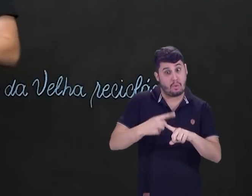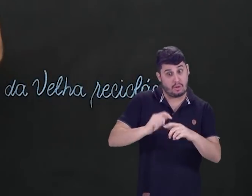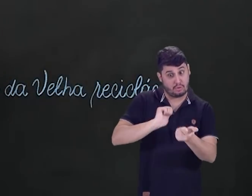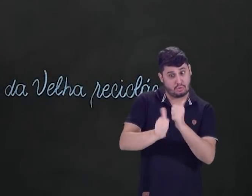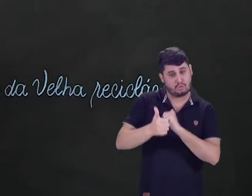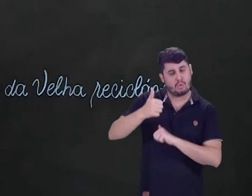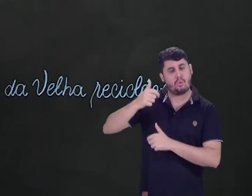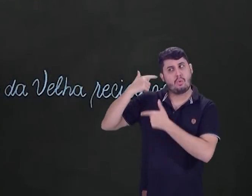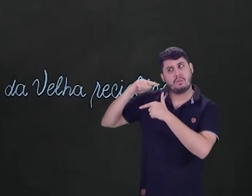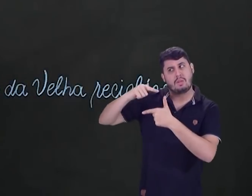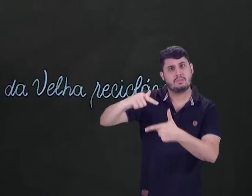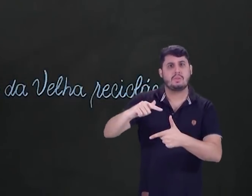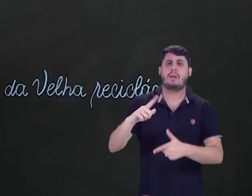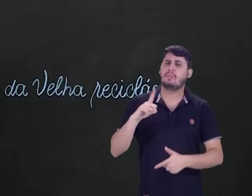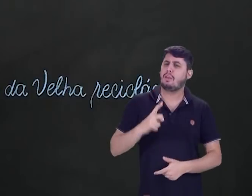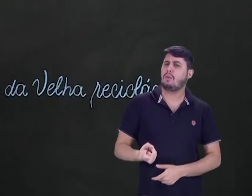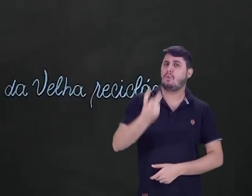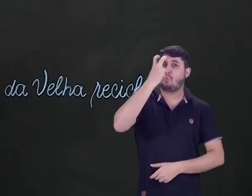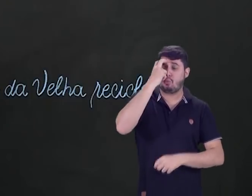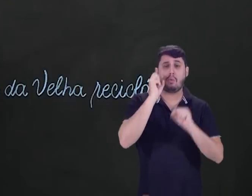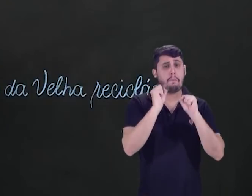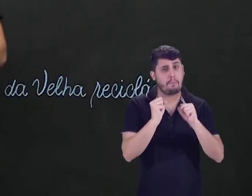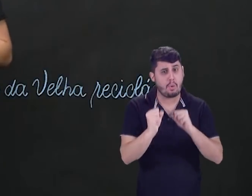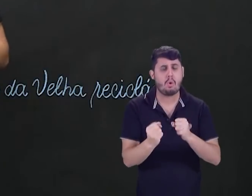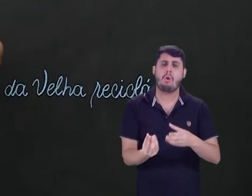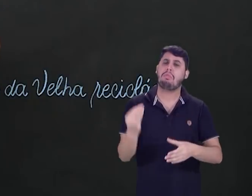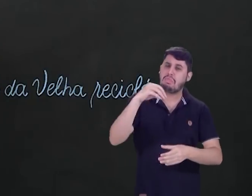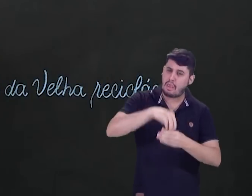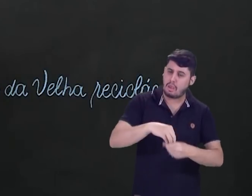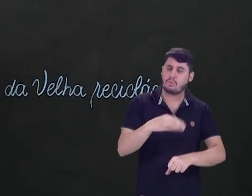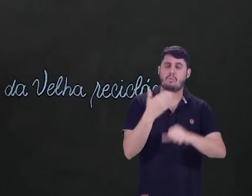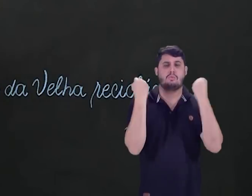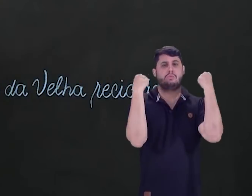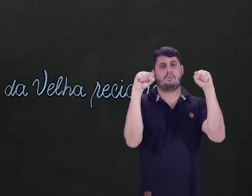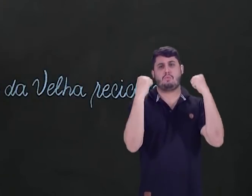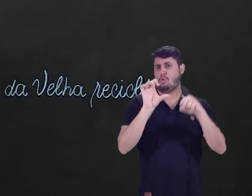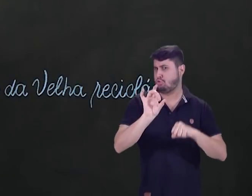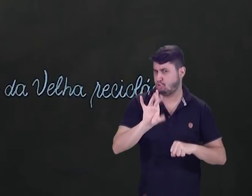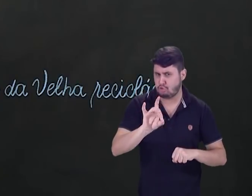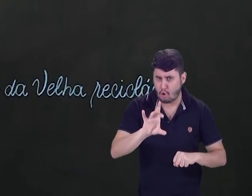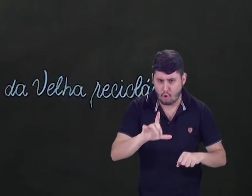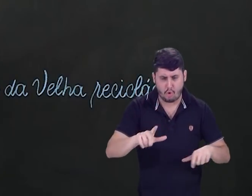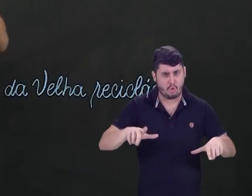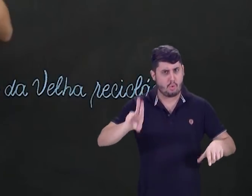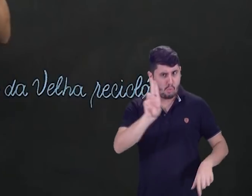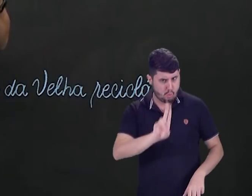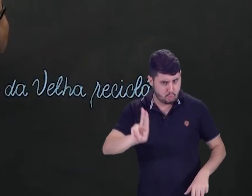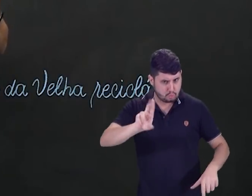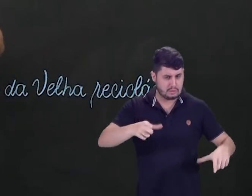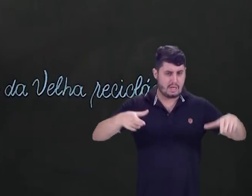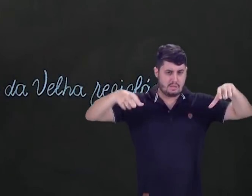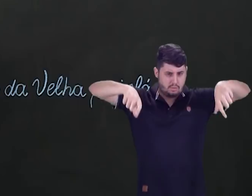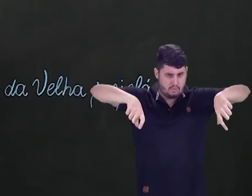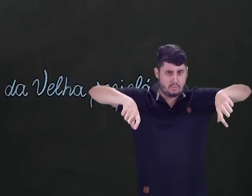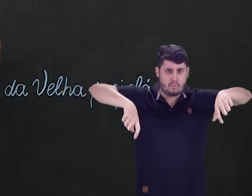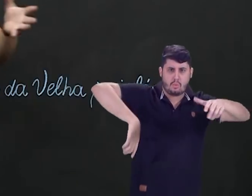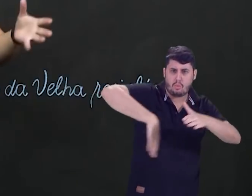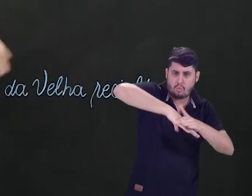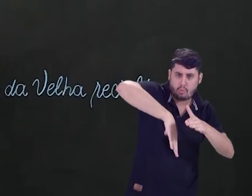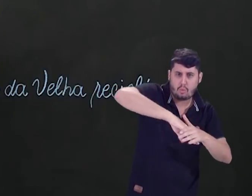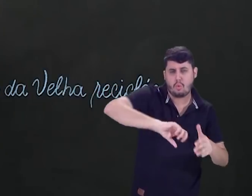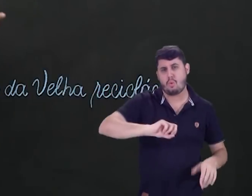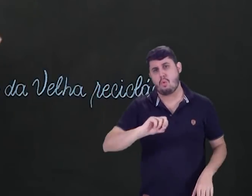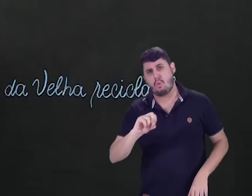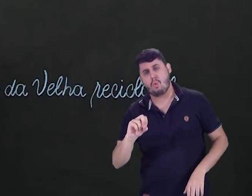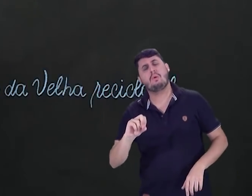estar trabalhando dentro da educação física. A educação física, ela não se limita somente na quadra. Nós temos o pátio, temos a sala de aula, podemos